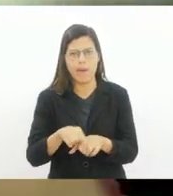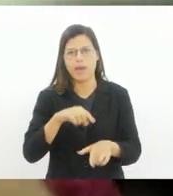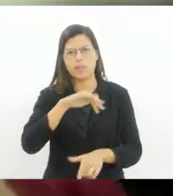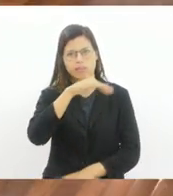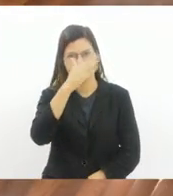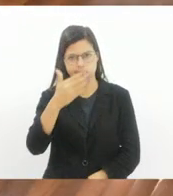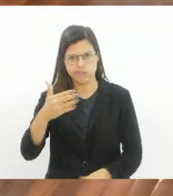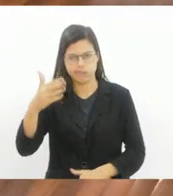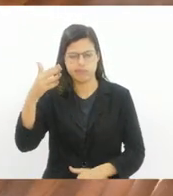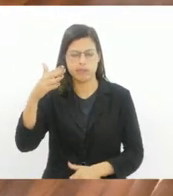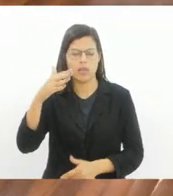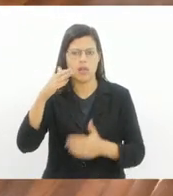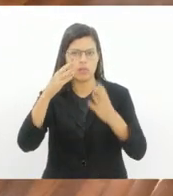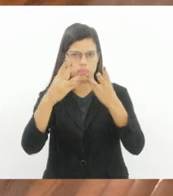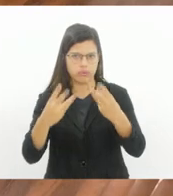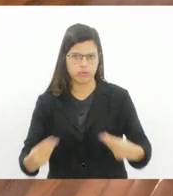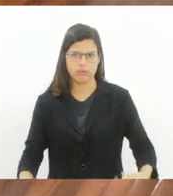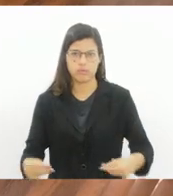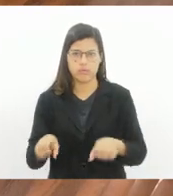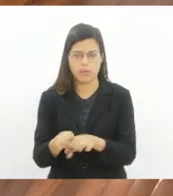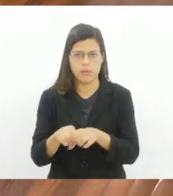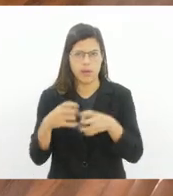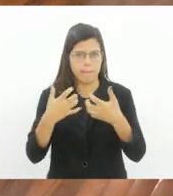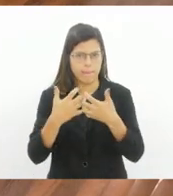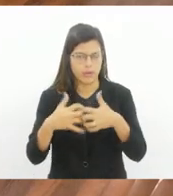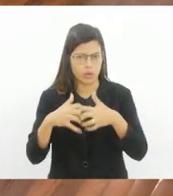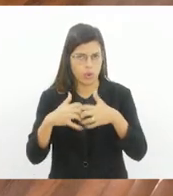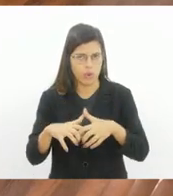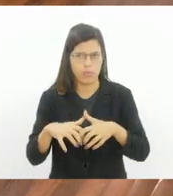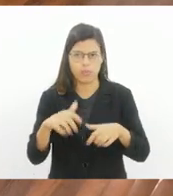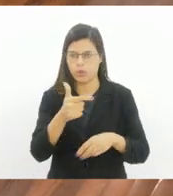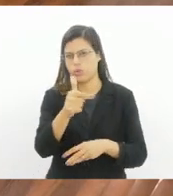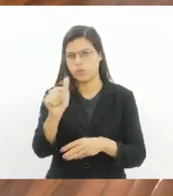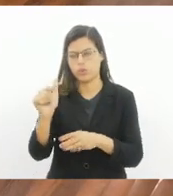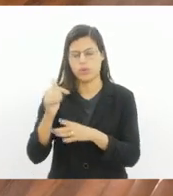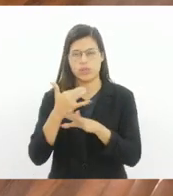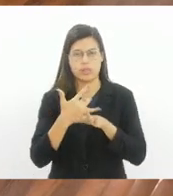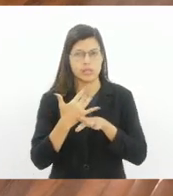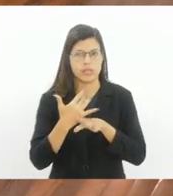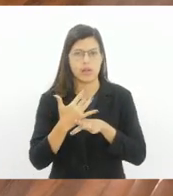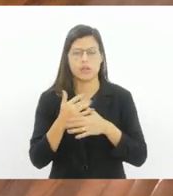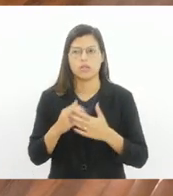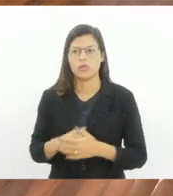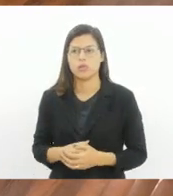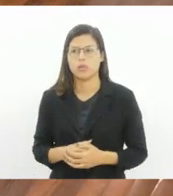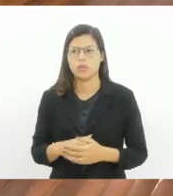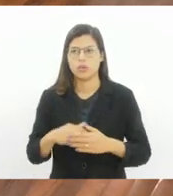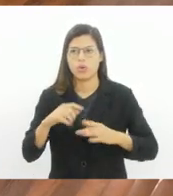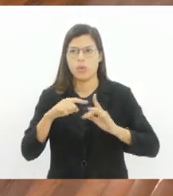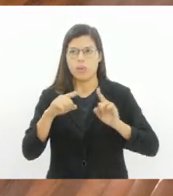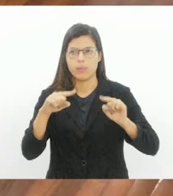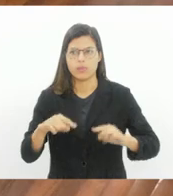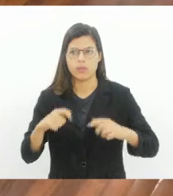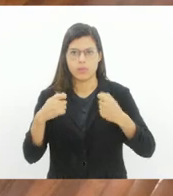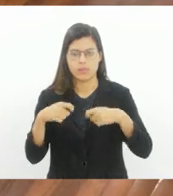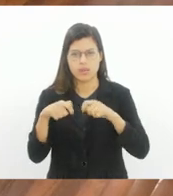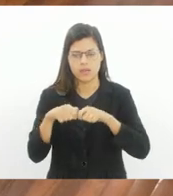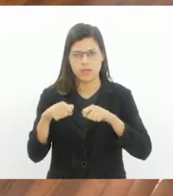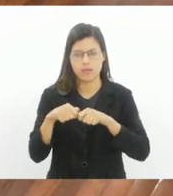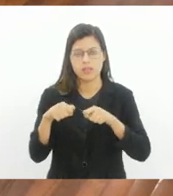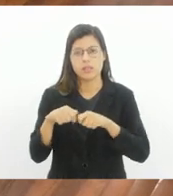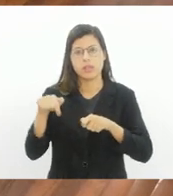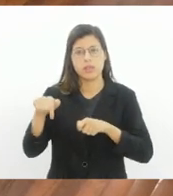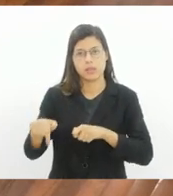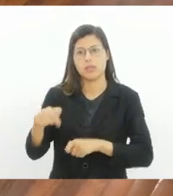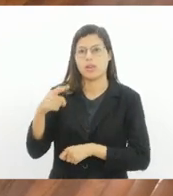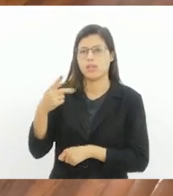Petrópolis, em outras cidades, o profissional ele deve fazer a profilaxia mesmo